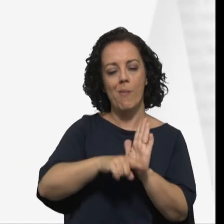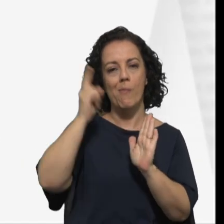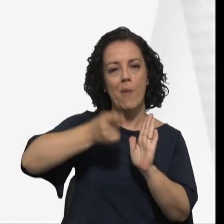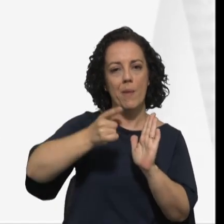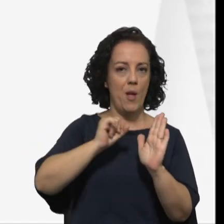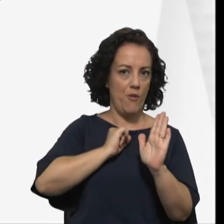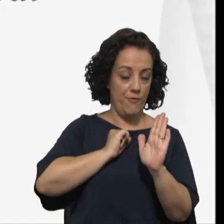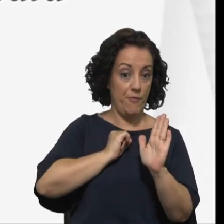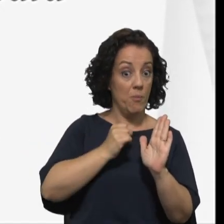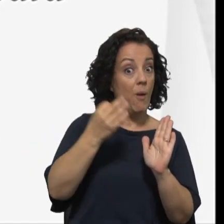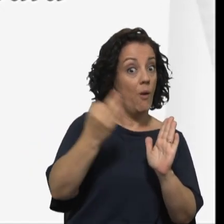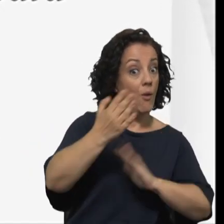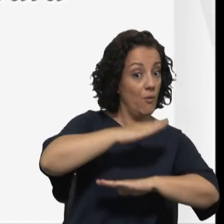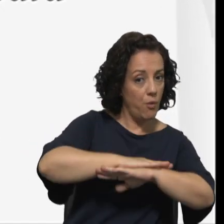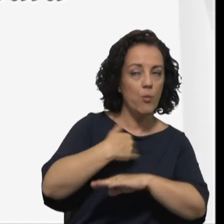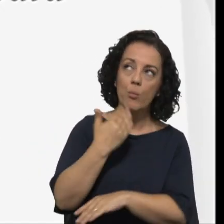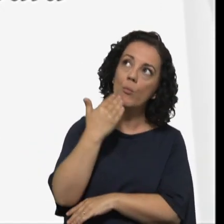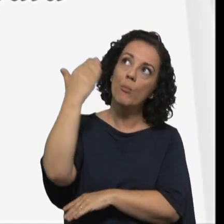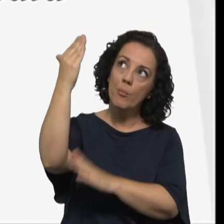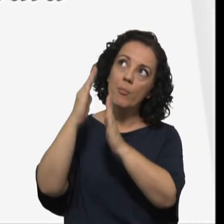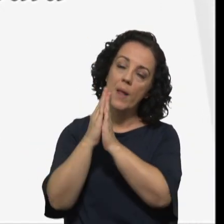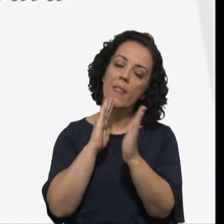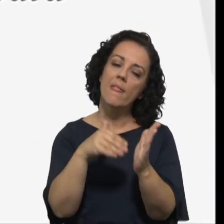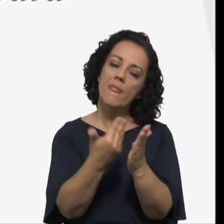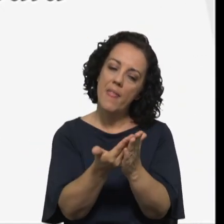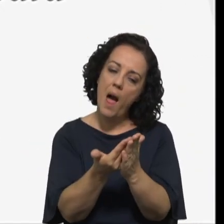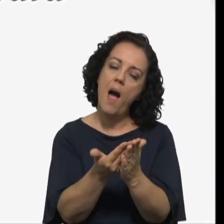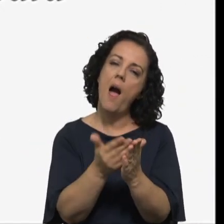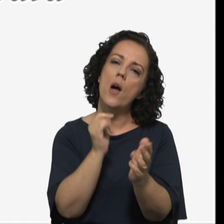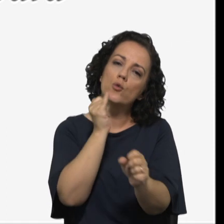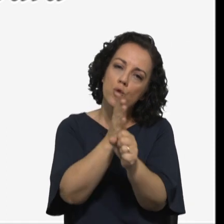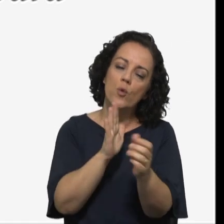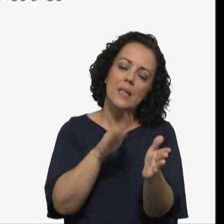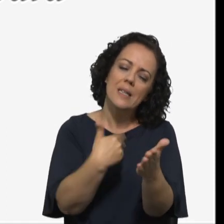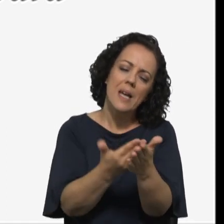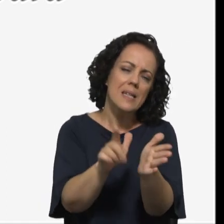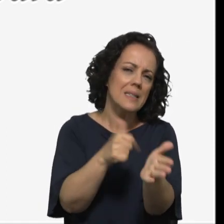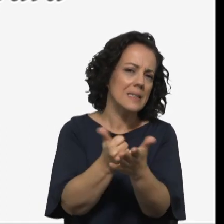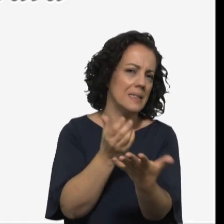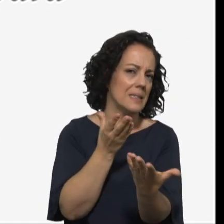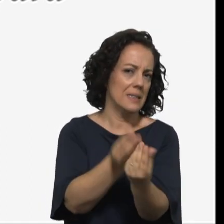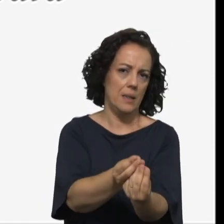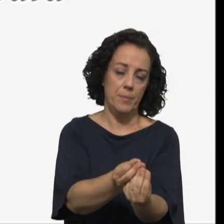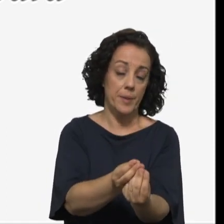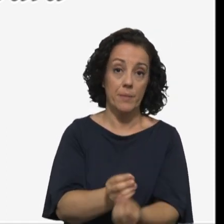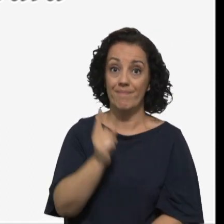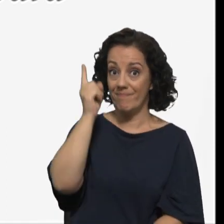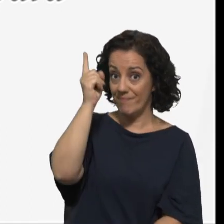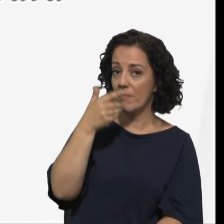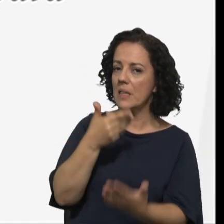Pai, que vos dará outro Paráclito, para estar sempre convosco. Ele é o Espírito da verdade, que o mundo